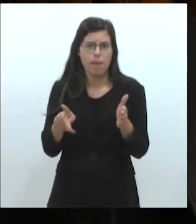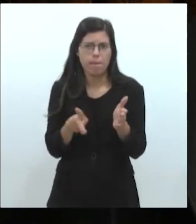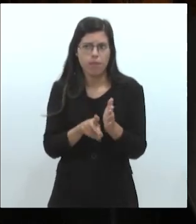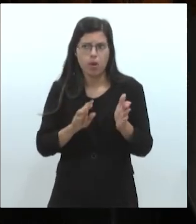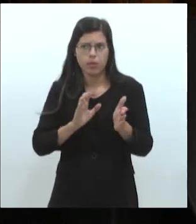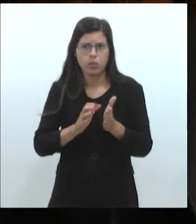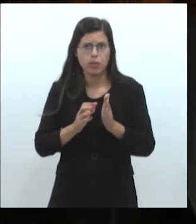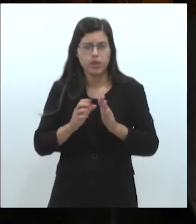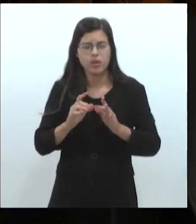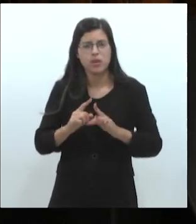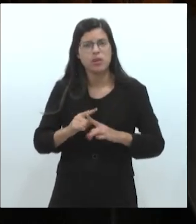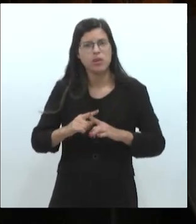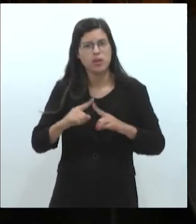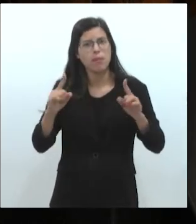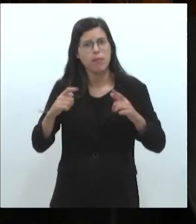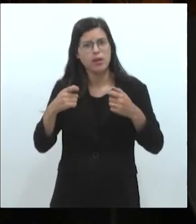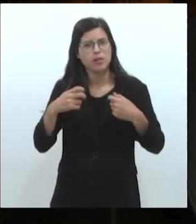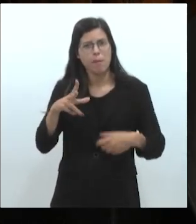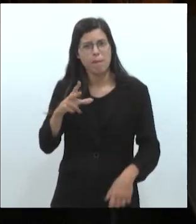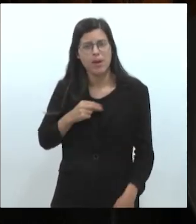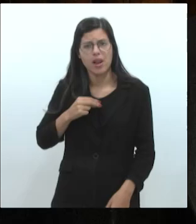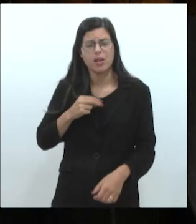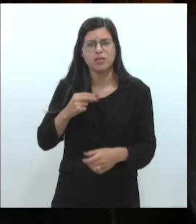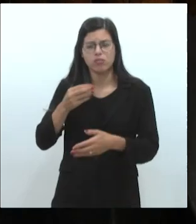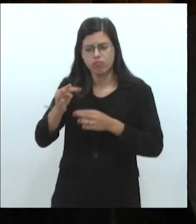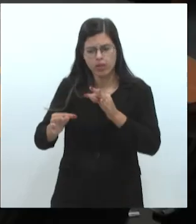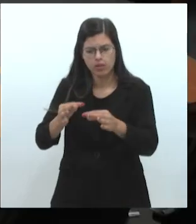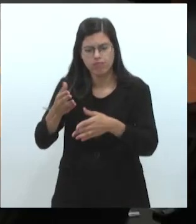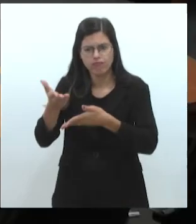da presidência da República. Muito obrigado, senhor presidente.